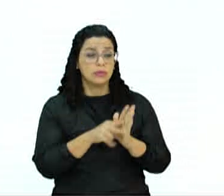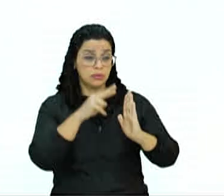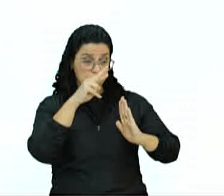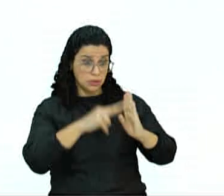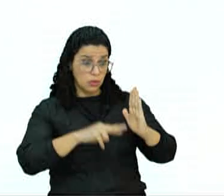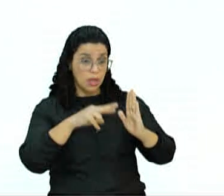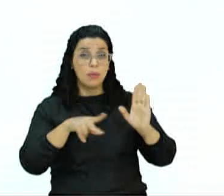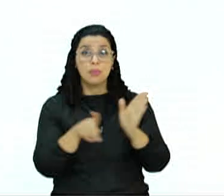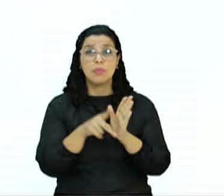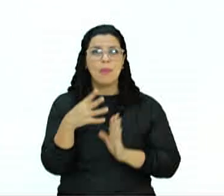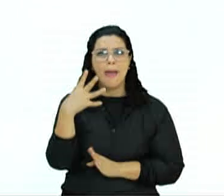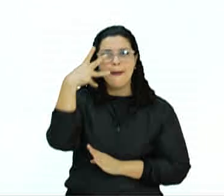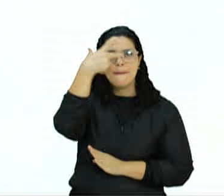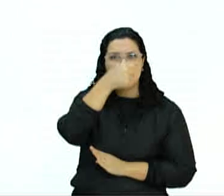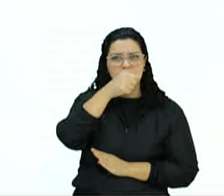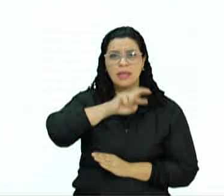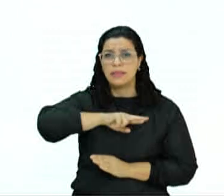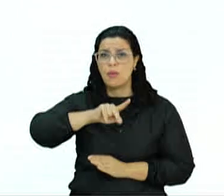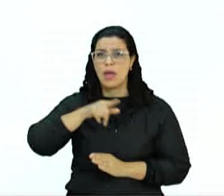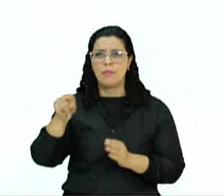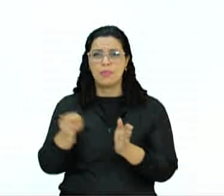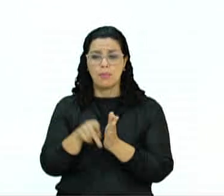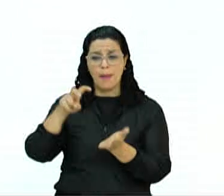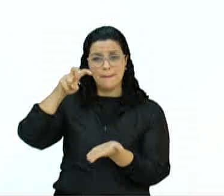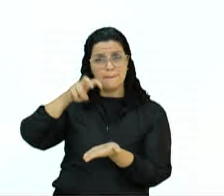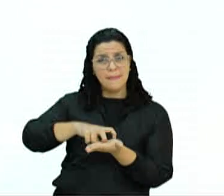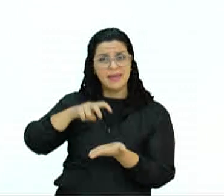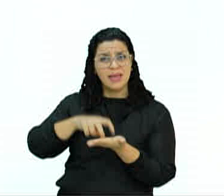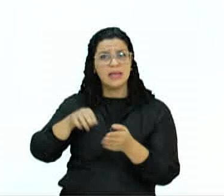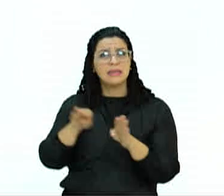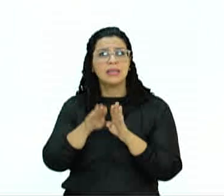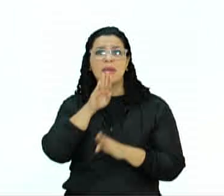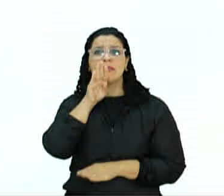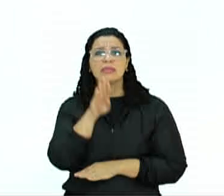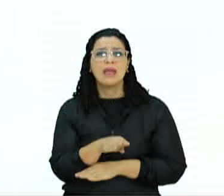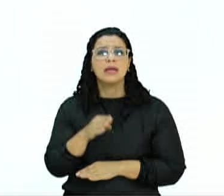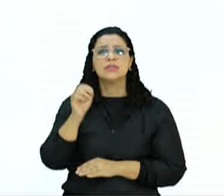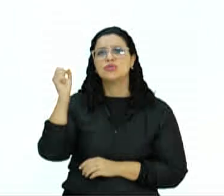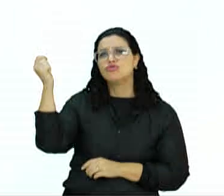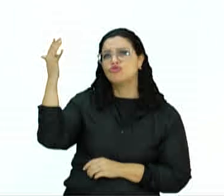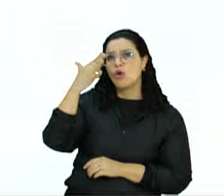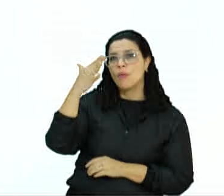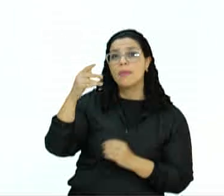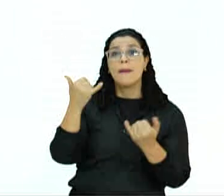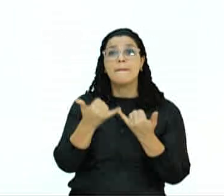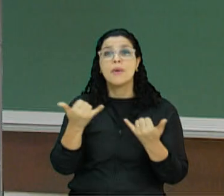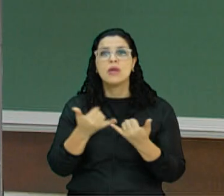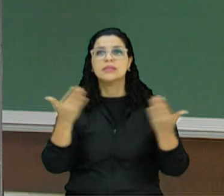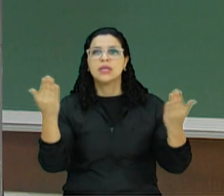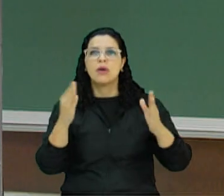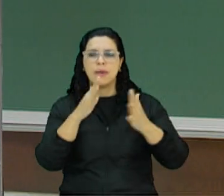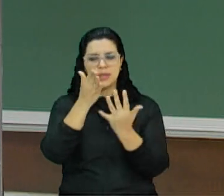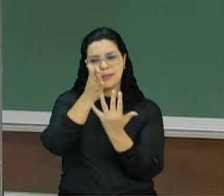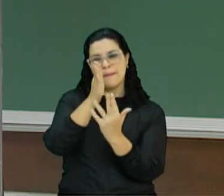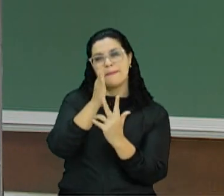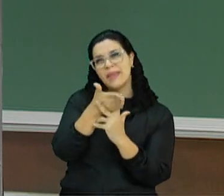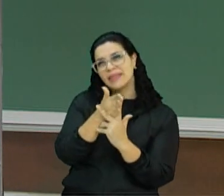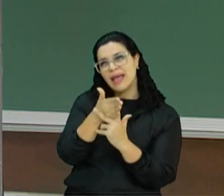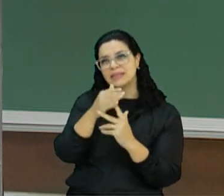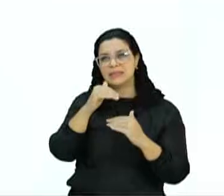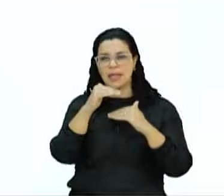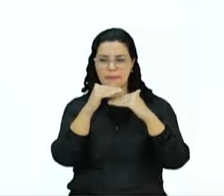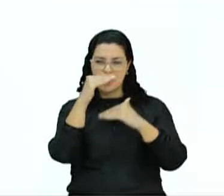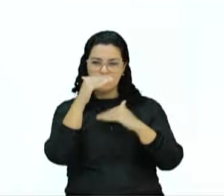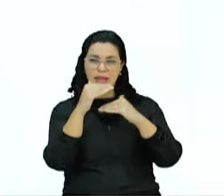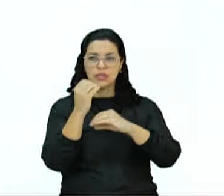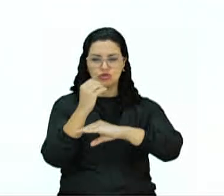A beleza não está nem na luz da manhã, nem na sombra da tarde. Está no crepúsculo nesse meio tom, nessa